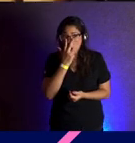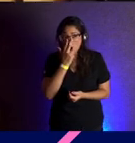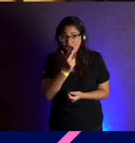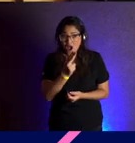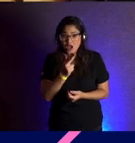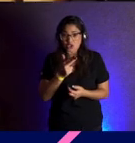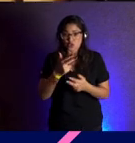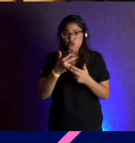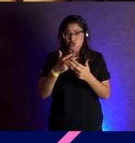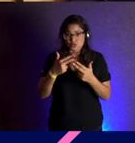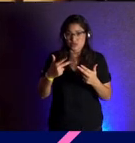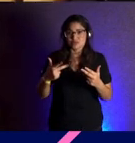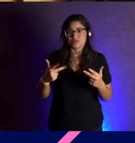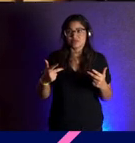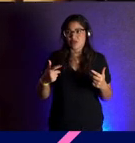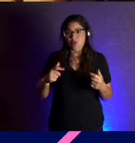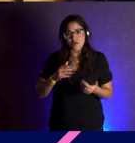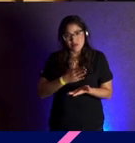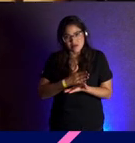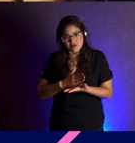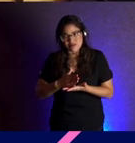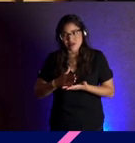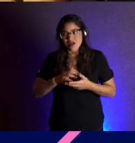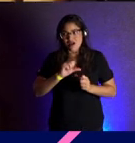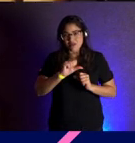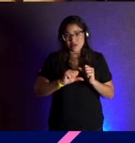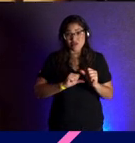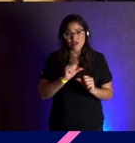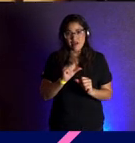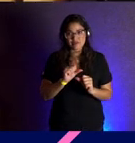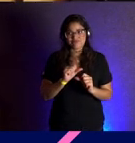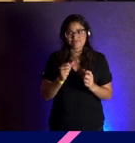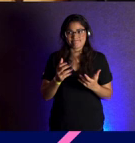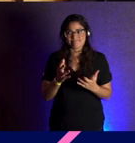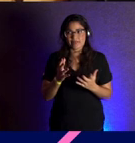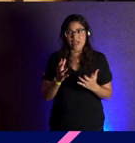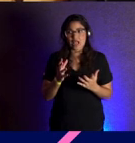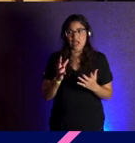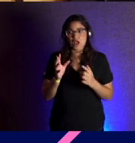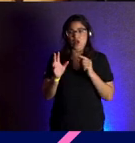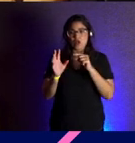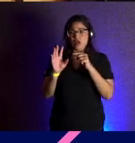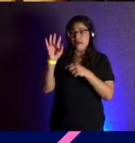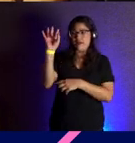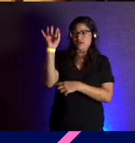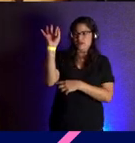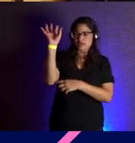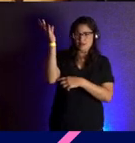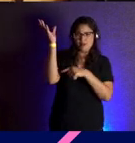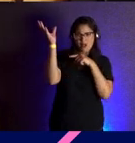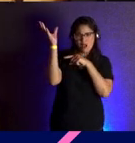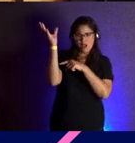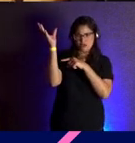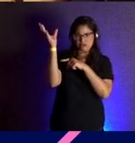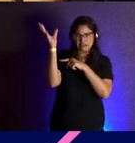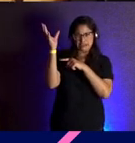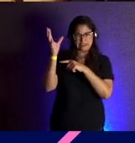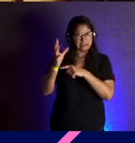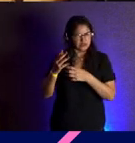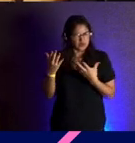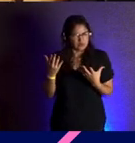com esses eventos climáticos extremos, ontem eu ouvi o Haddad dizer que a coisa está batendo no